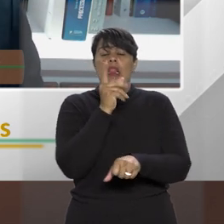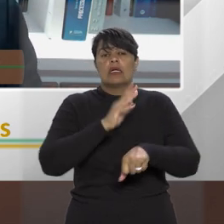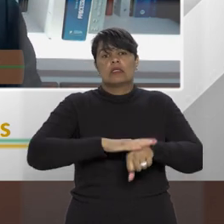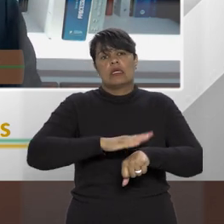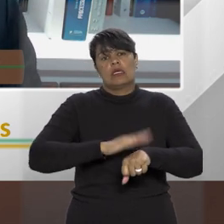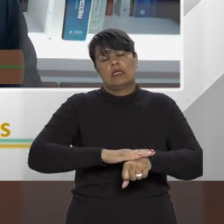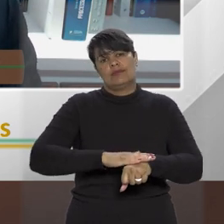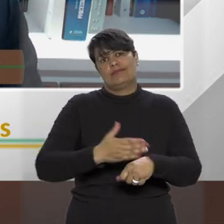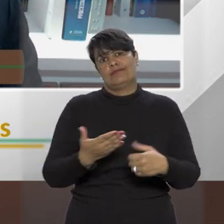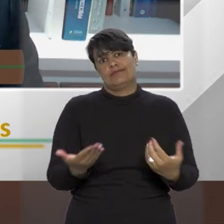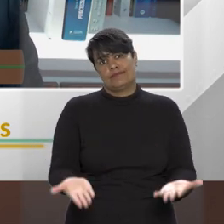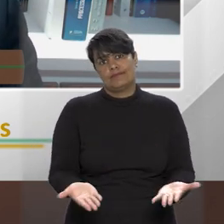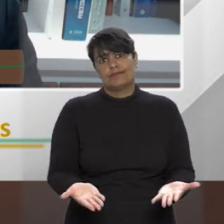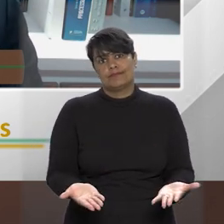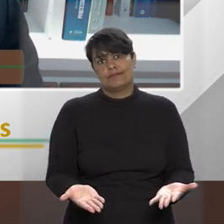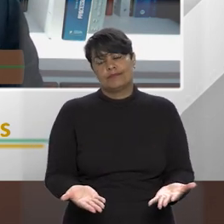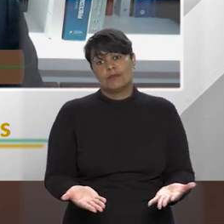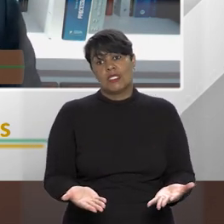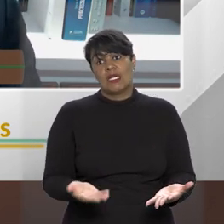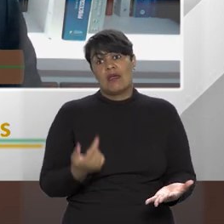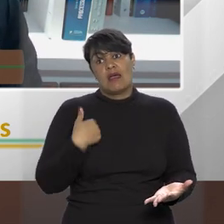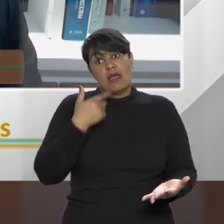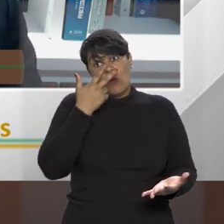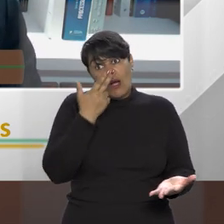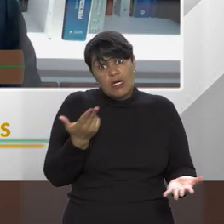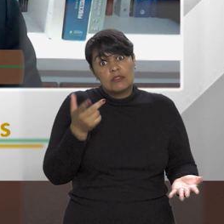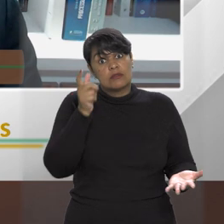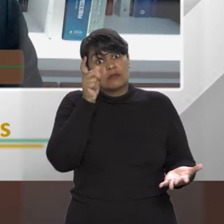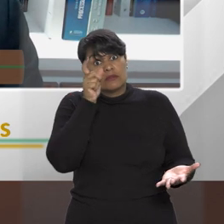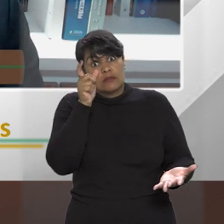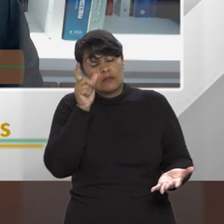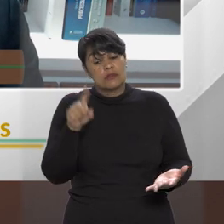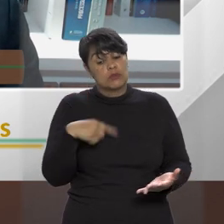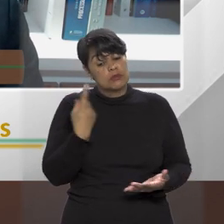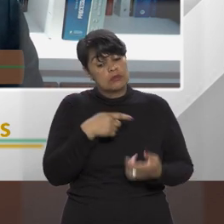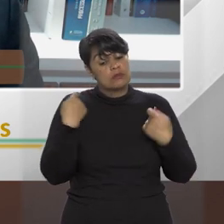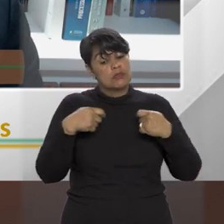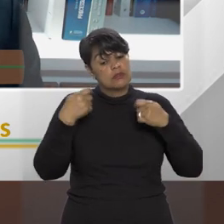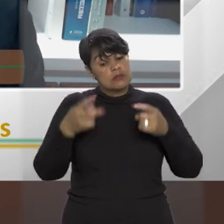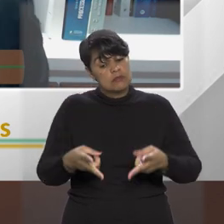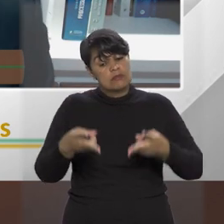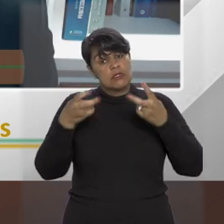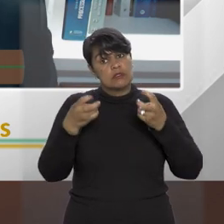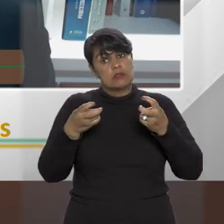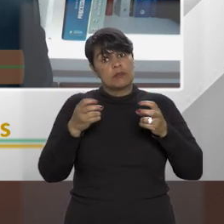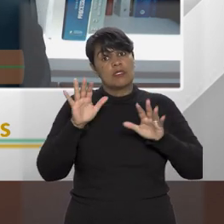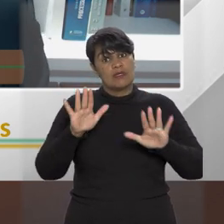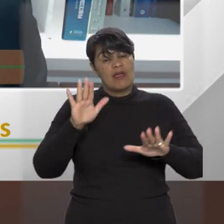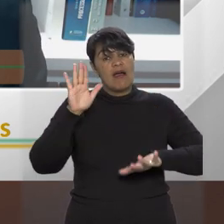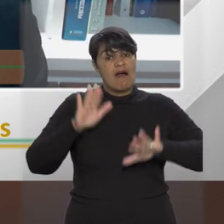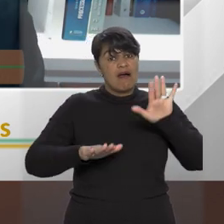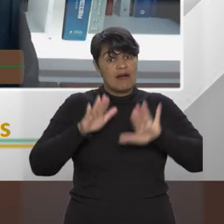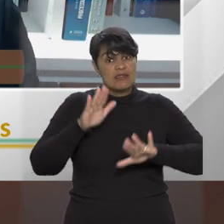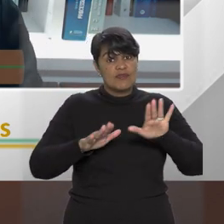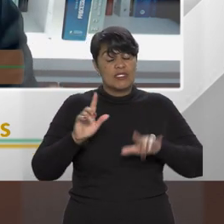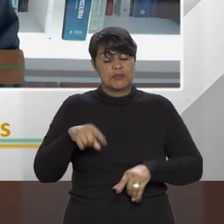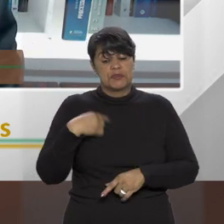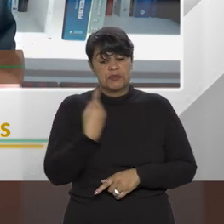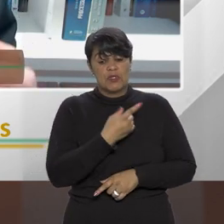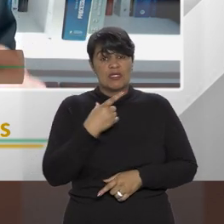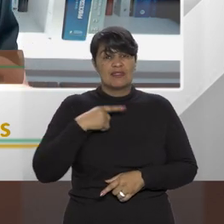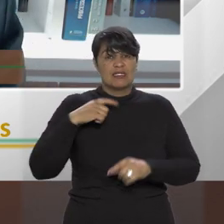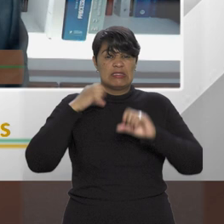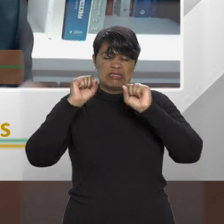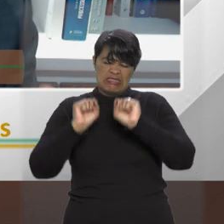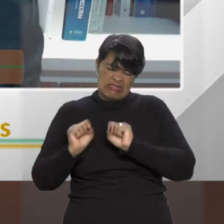perceber que talvez nós estejamos envidando esforços, que não vou dizer que são excessivos, mas nós